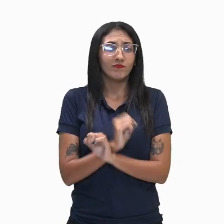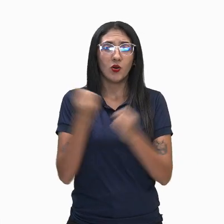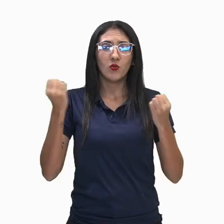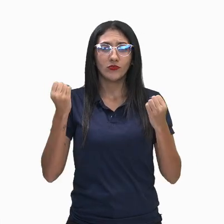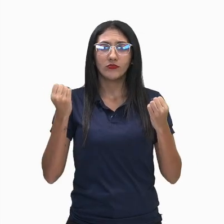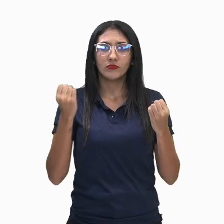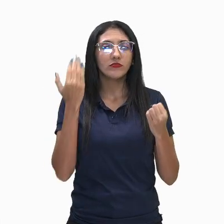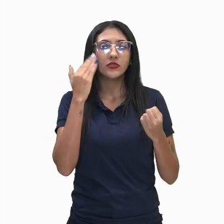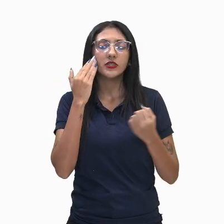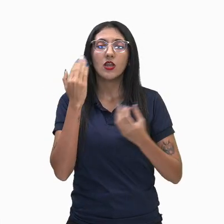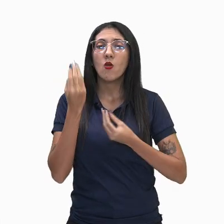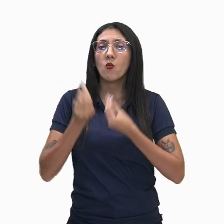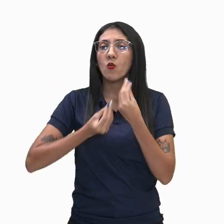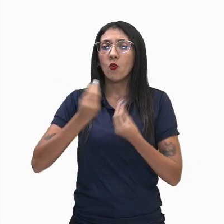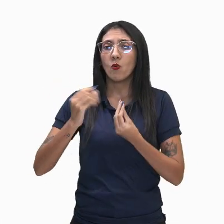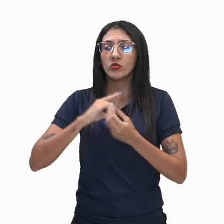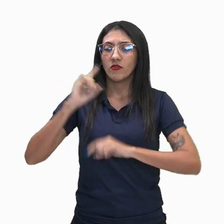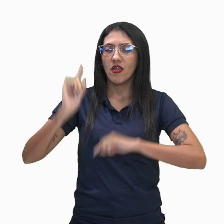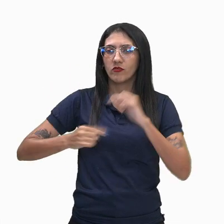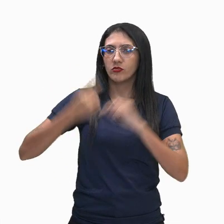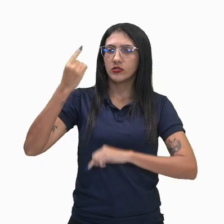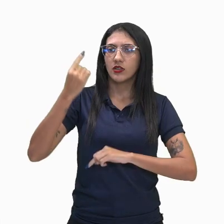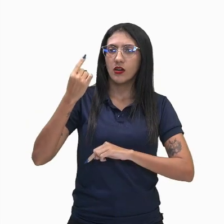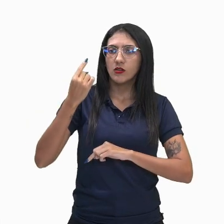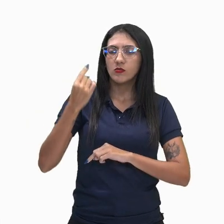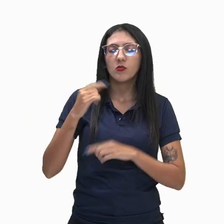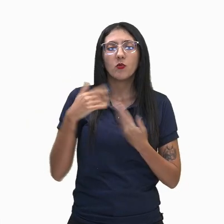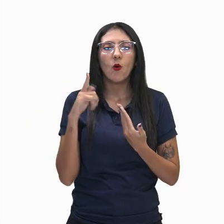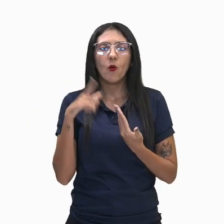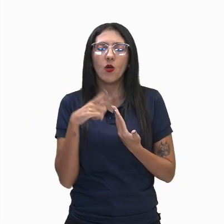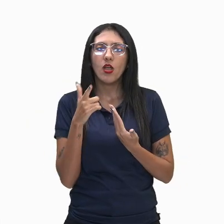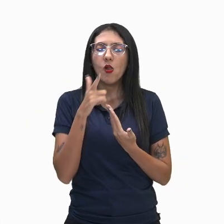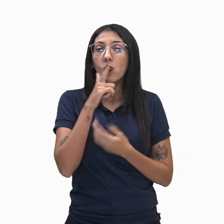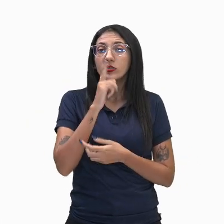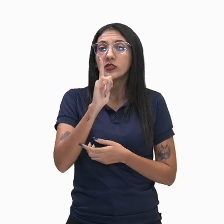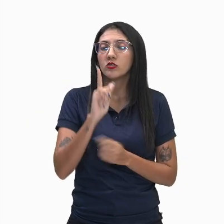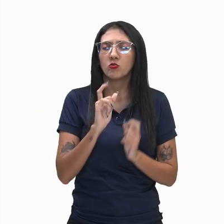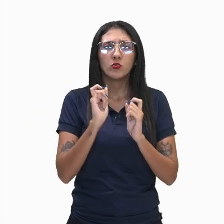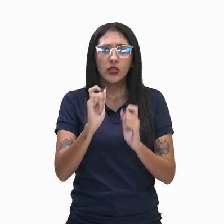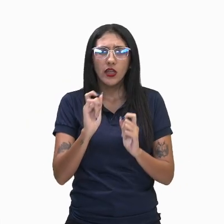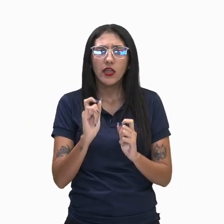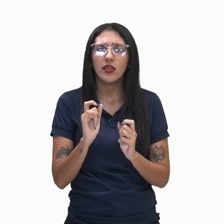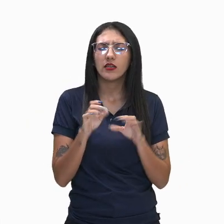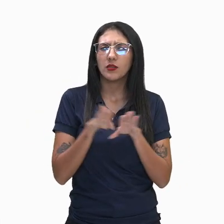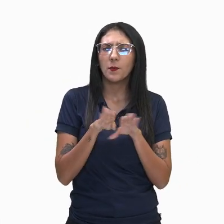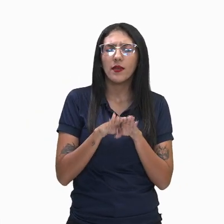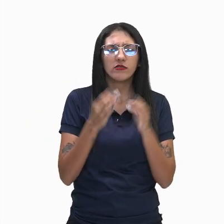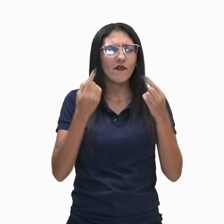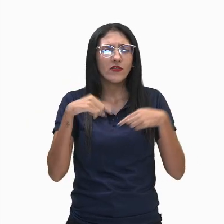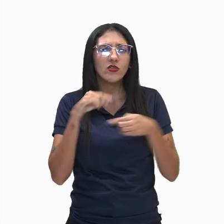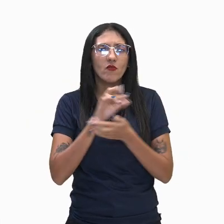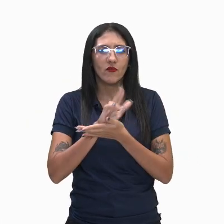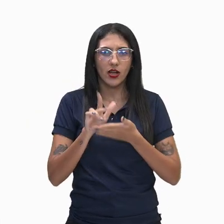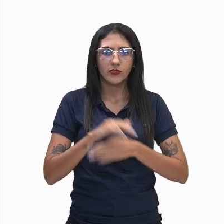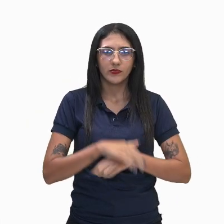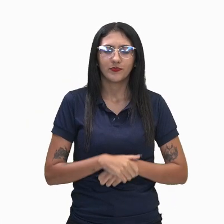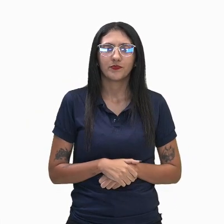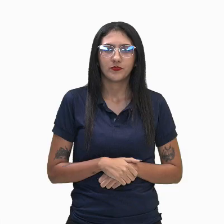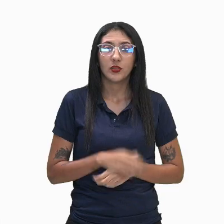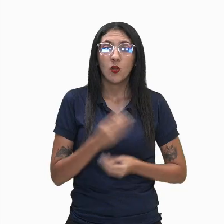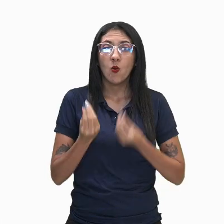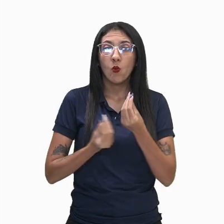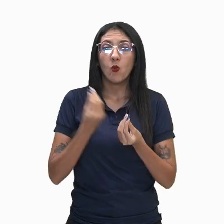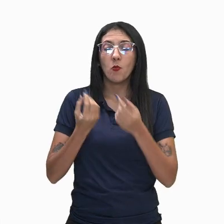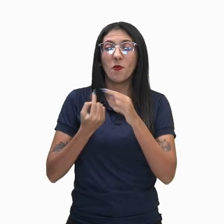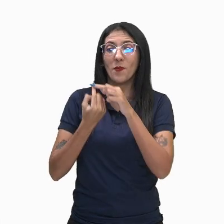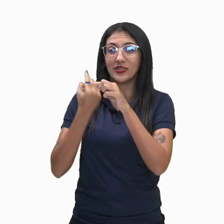as civilizações evoluíram, quais foram suas conquistas e desafios, e como o passado